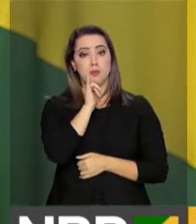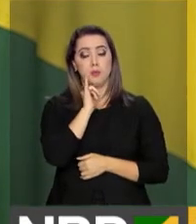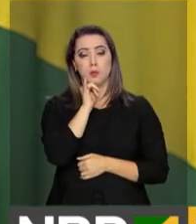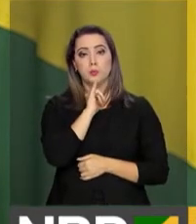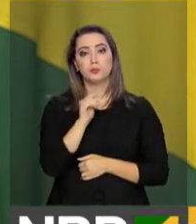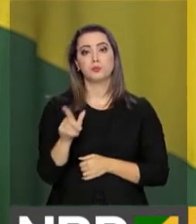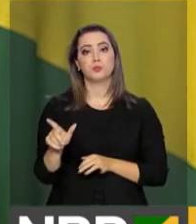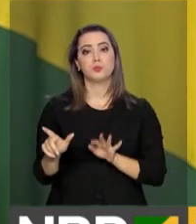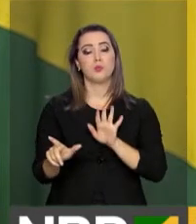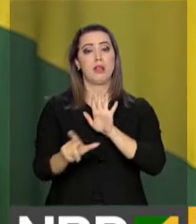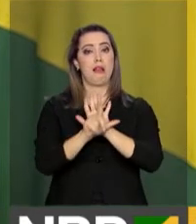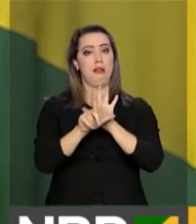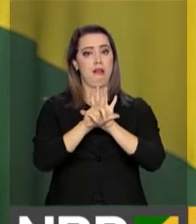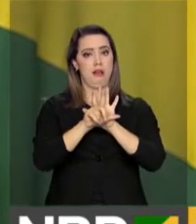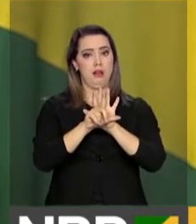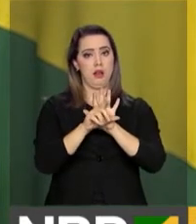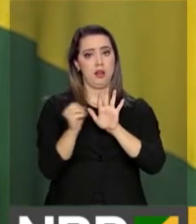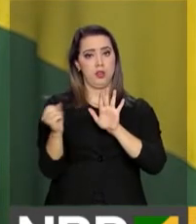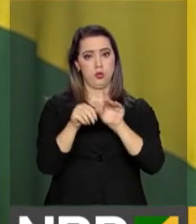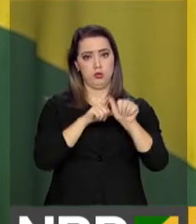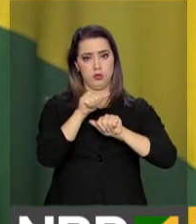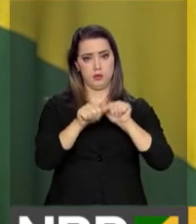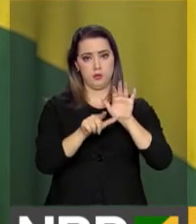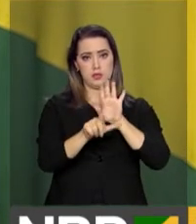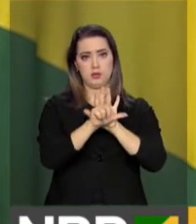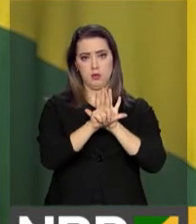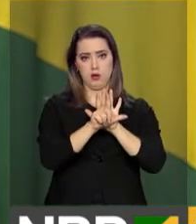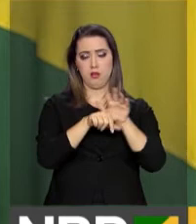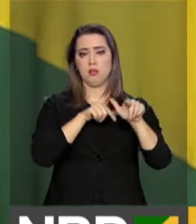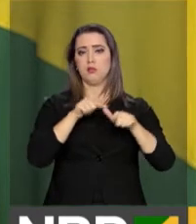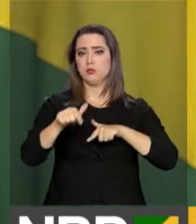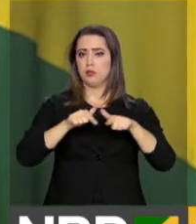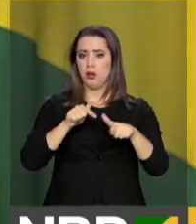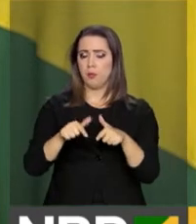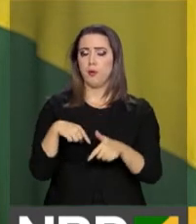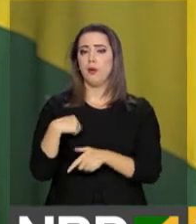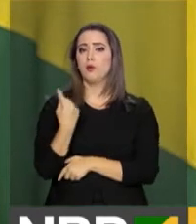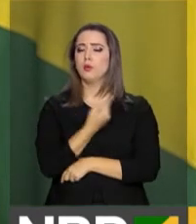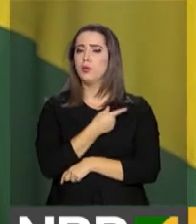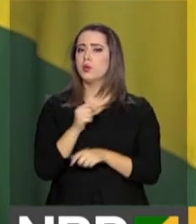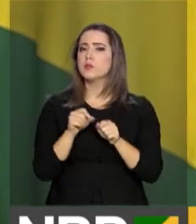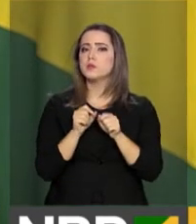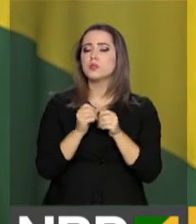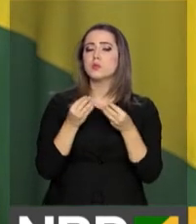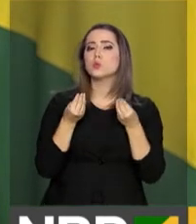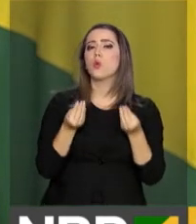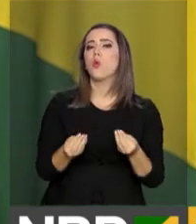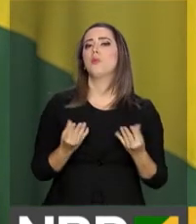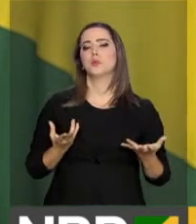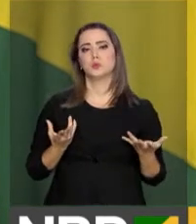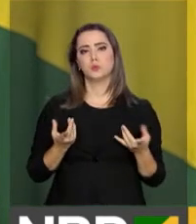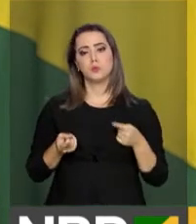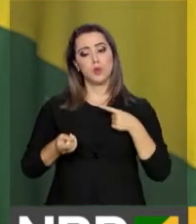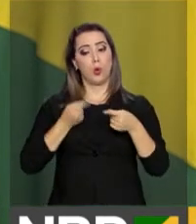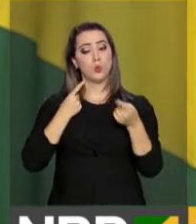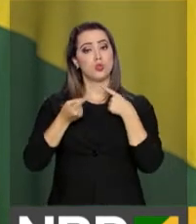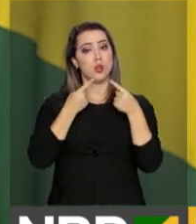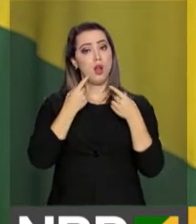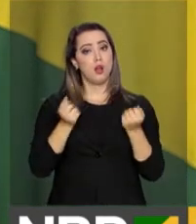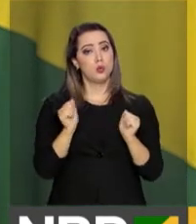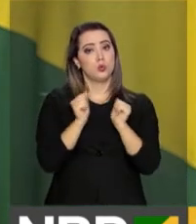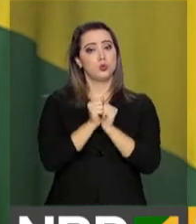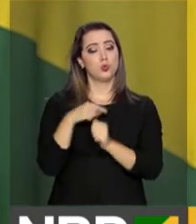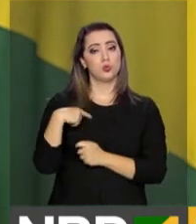é trabalhista e tudo isso nós fizemos com base no diálogo ronaldo o nosso